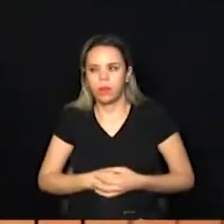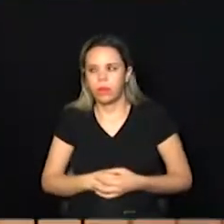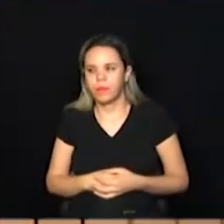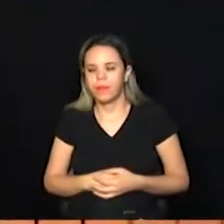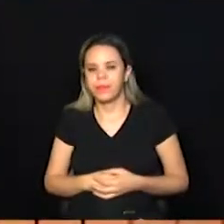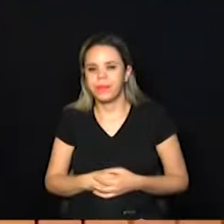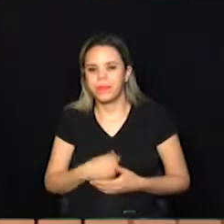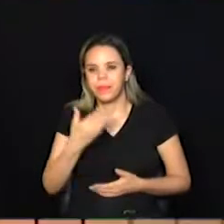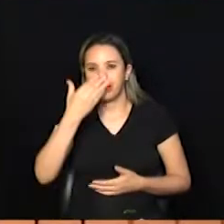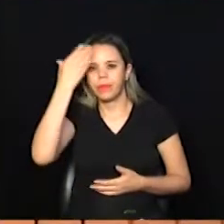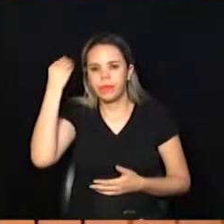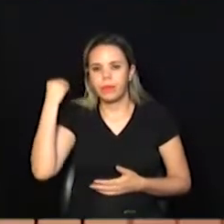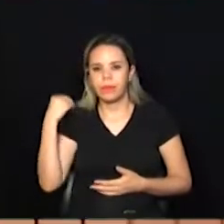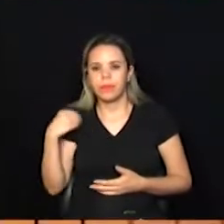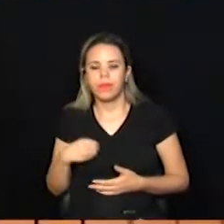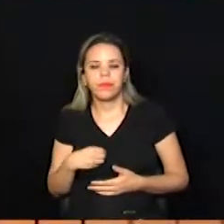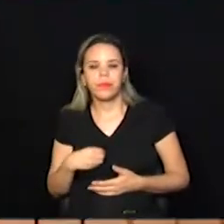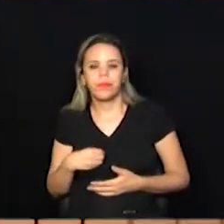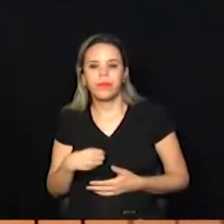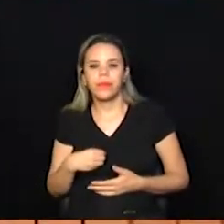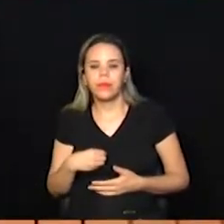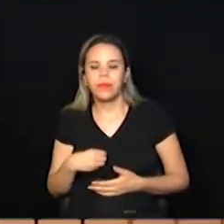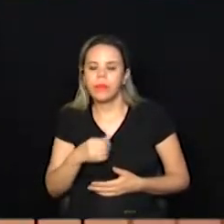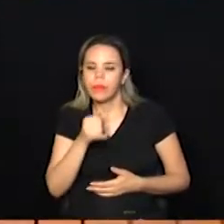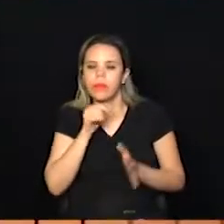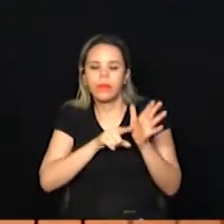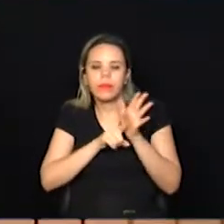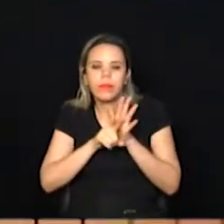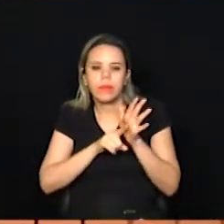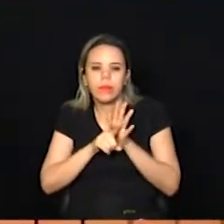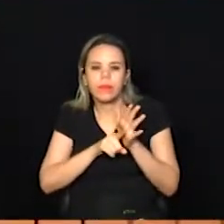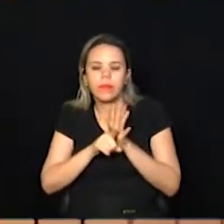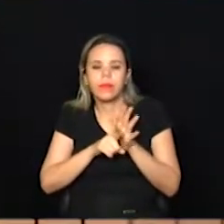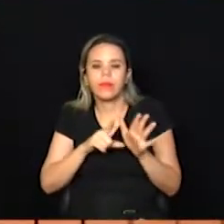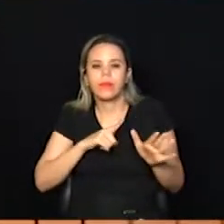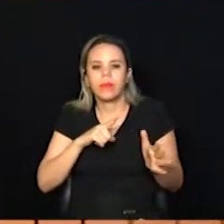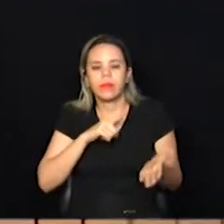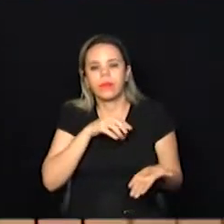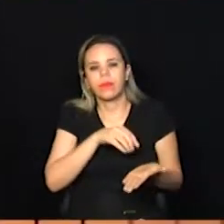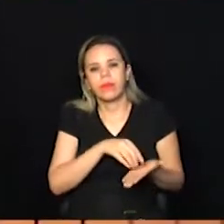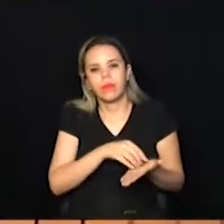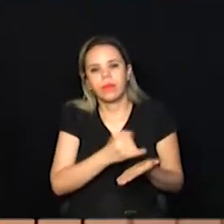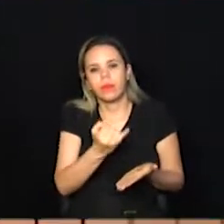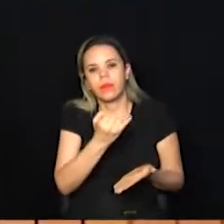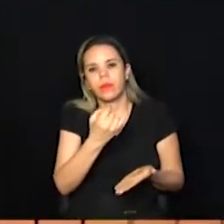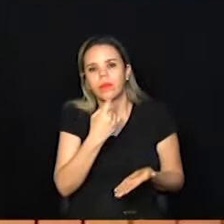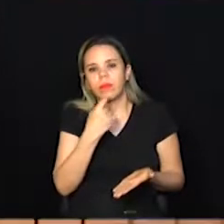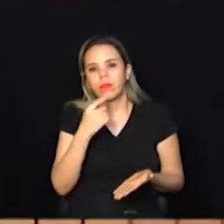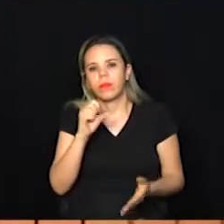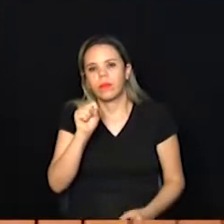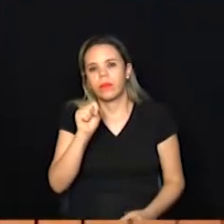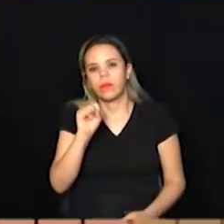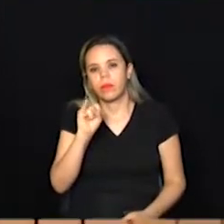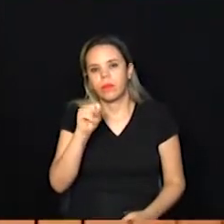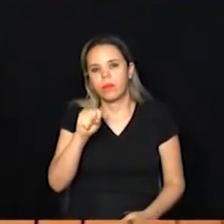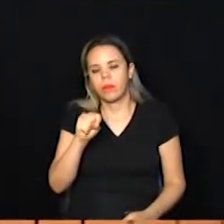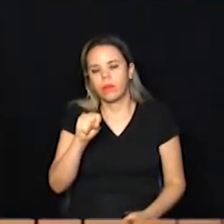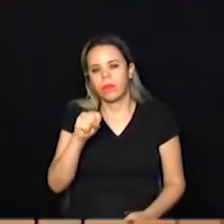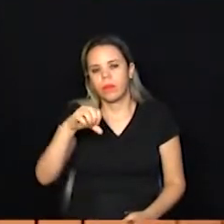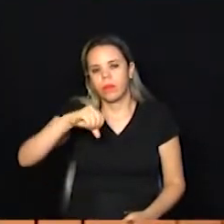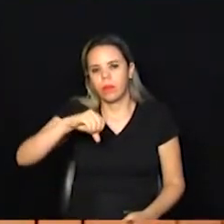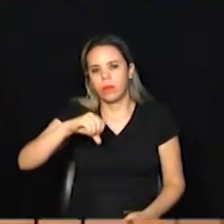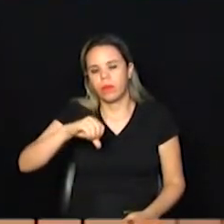acabei esquecendo. Sobre essa questão dos dados, tem um instrumento muito importante de Campinas, que é o SIS9, porque é